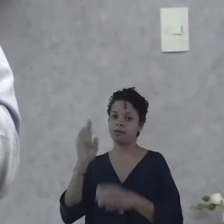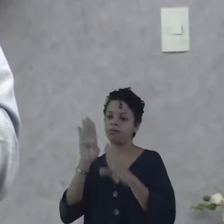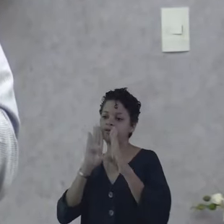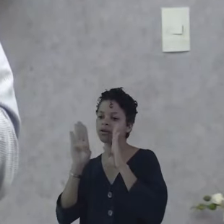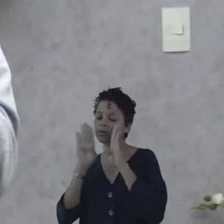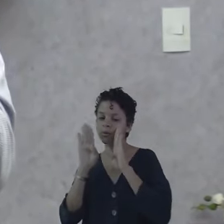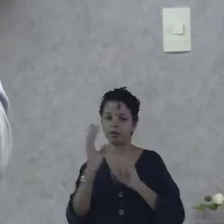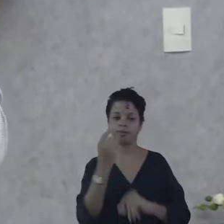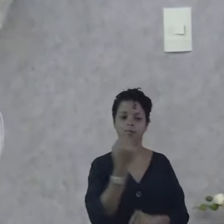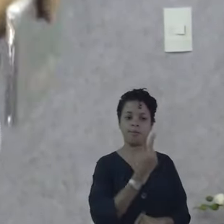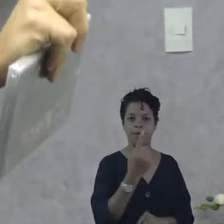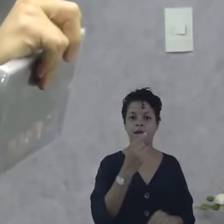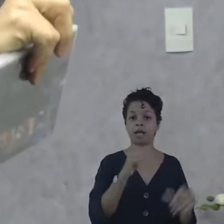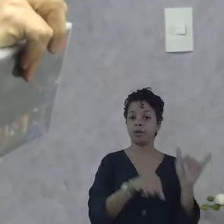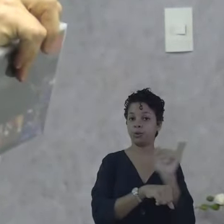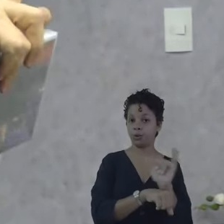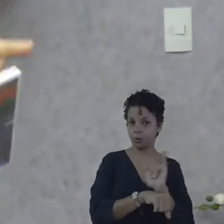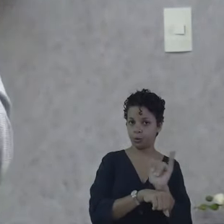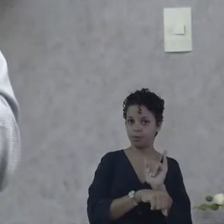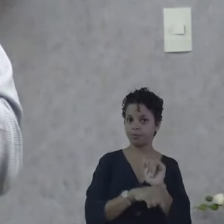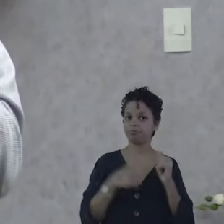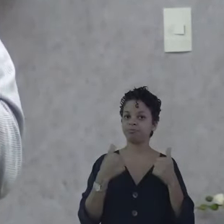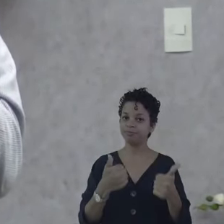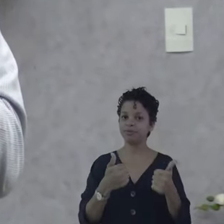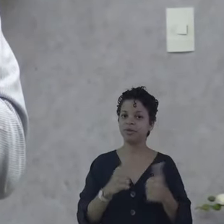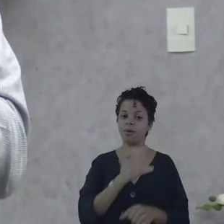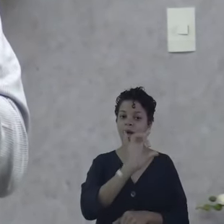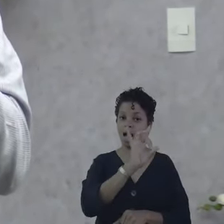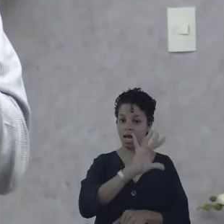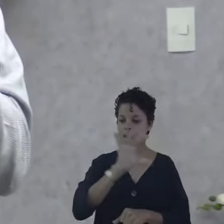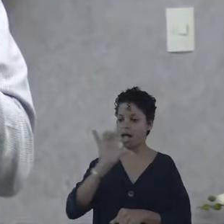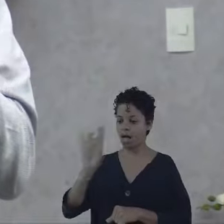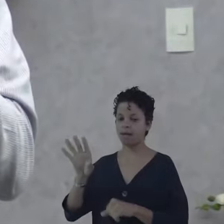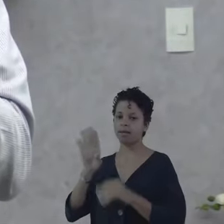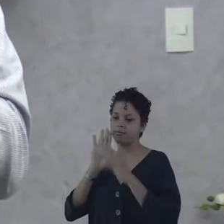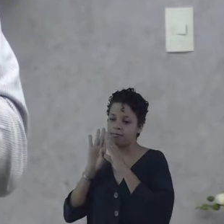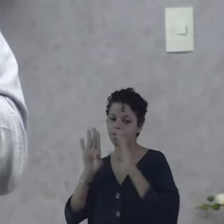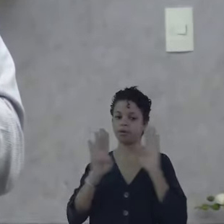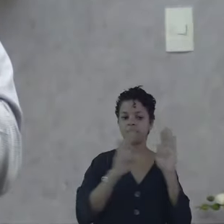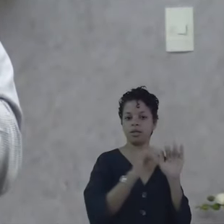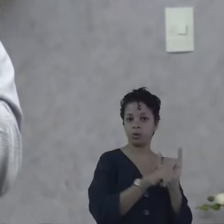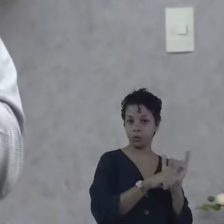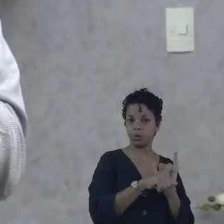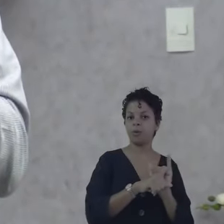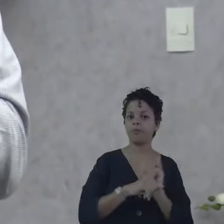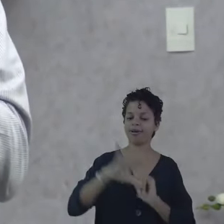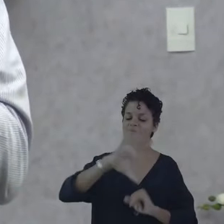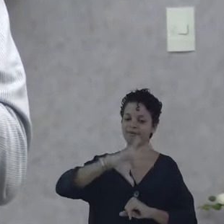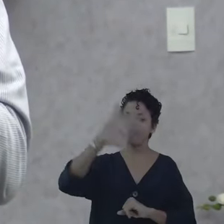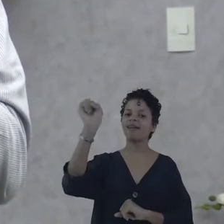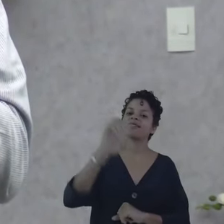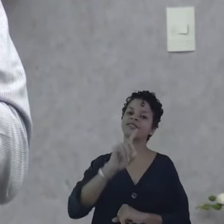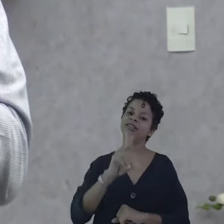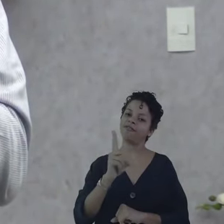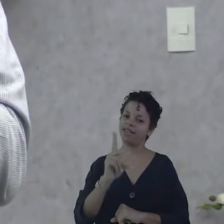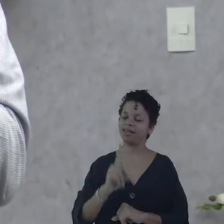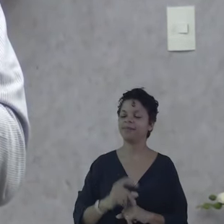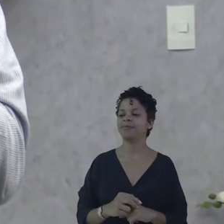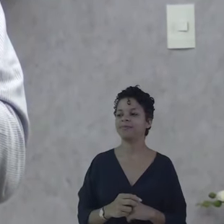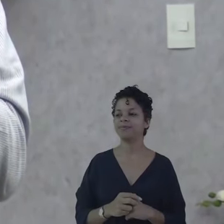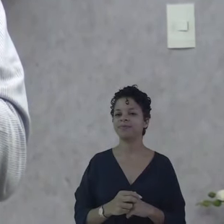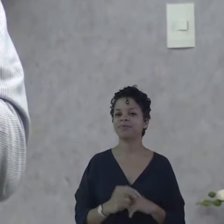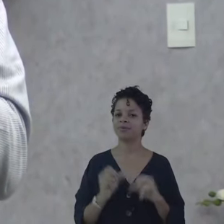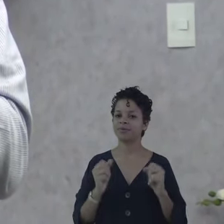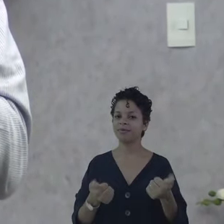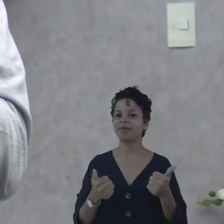primeira pessoa do YouTube, tá bom? Então, cada um de uma rede social vai ganhar o DVD do Compasso 4,